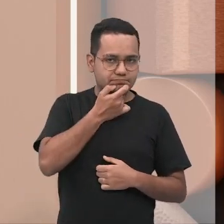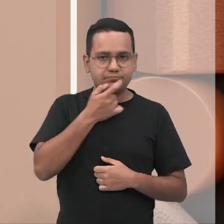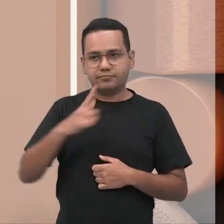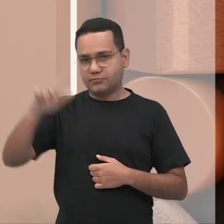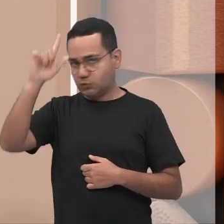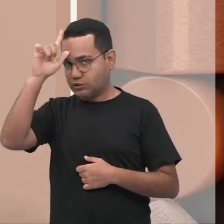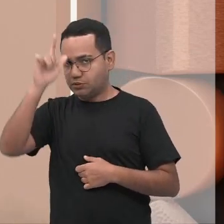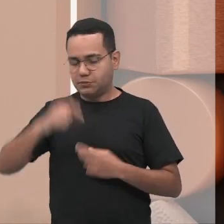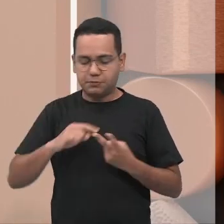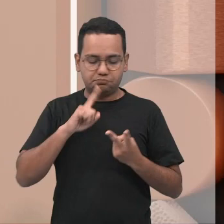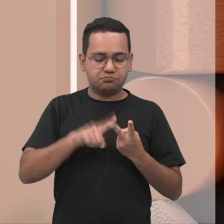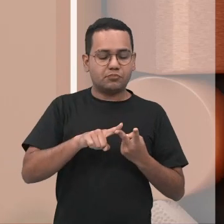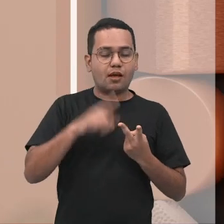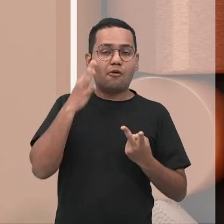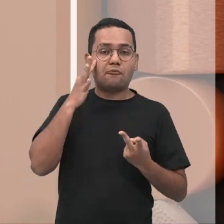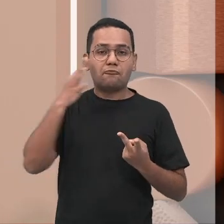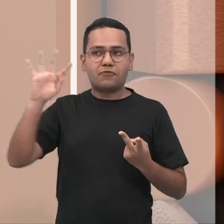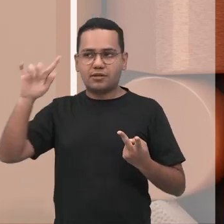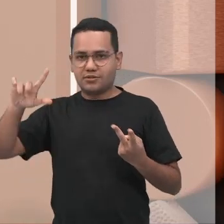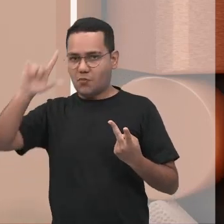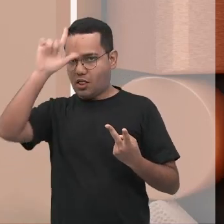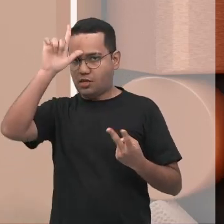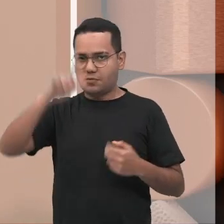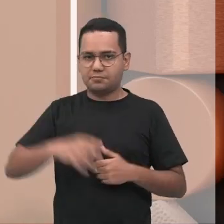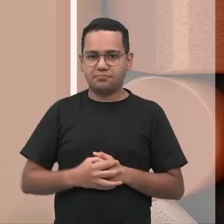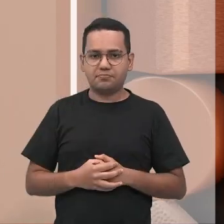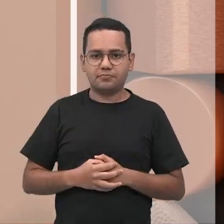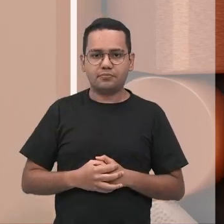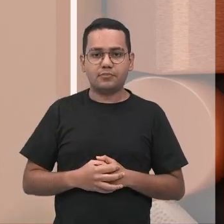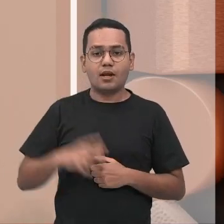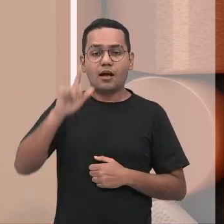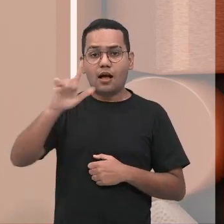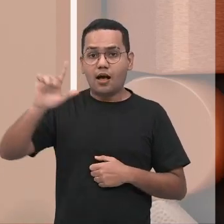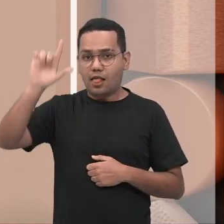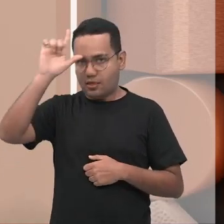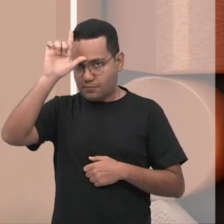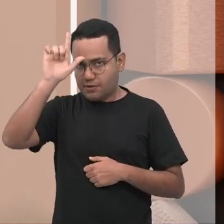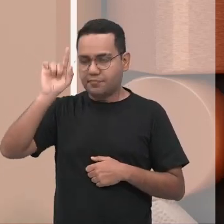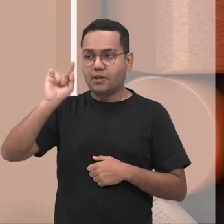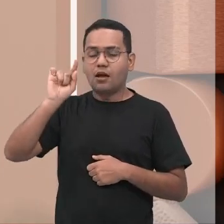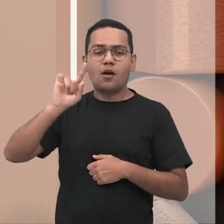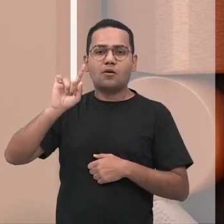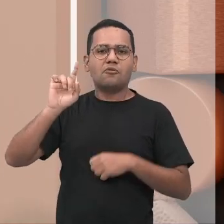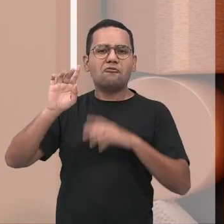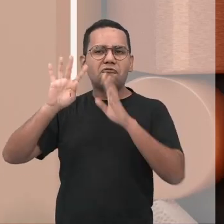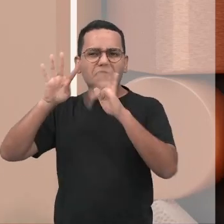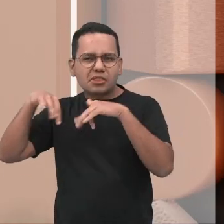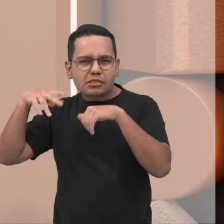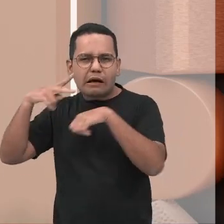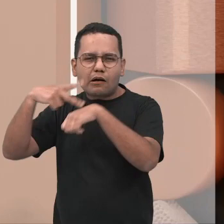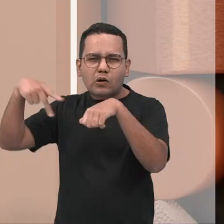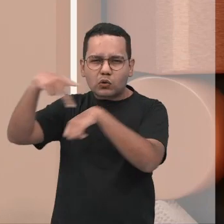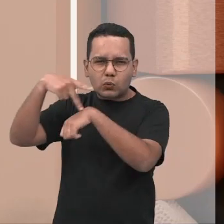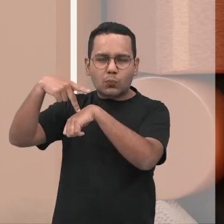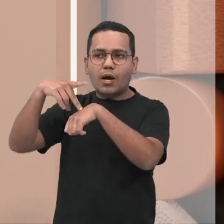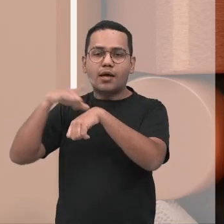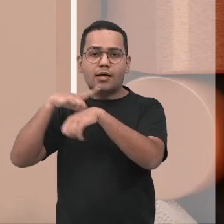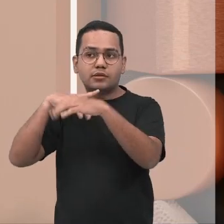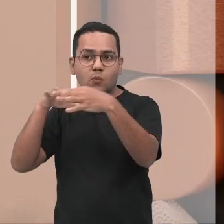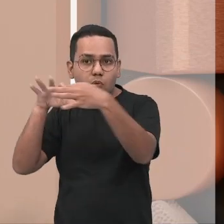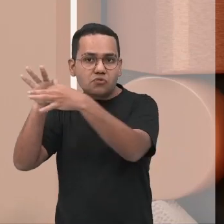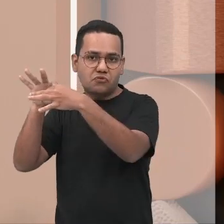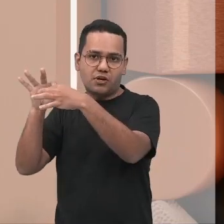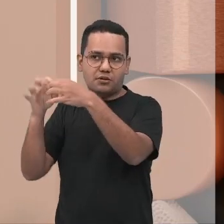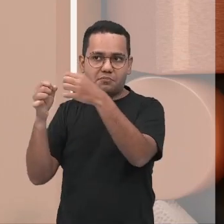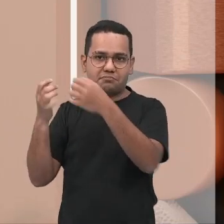a Alemanha. Gente, a Alemanha foi um dos últimos países ali da Europa a se unificar politicamente. Lá